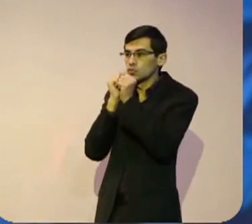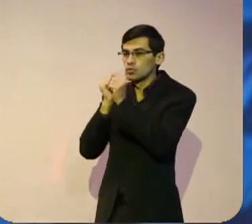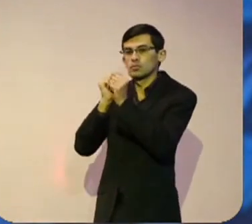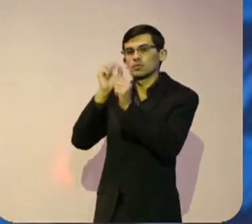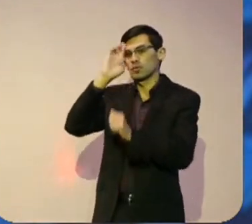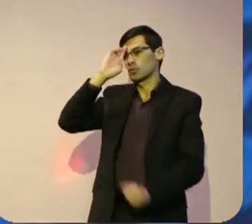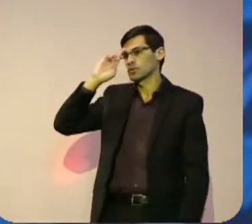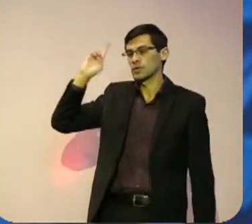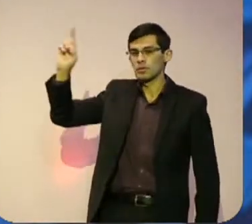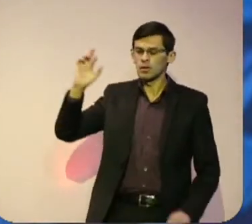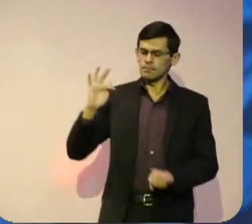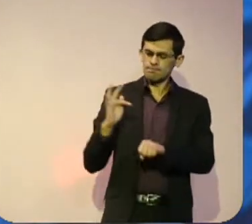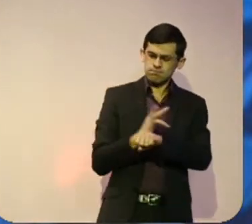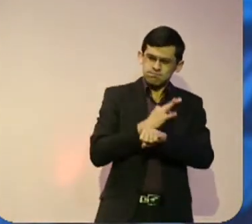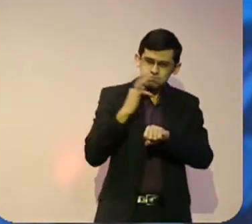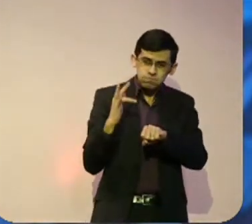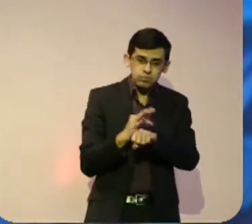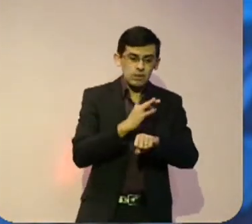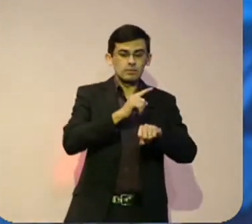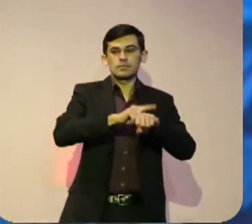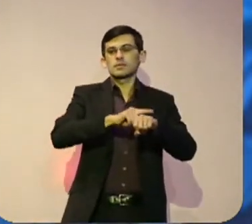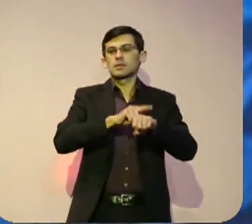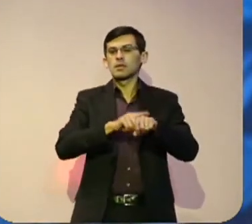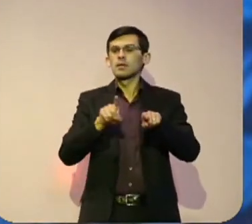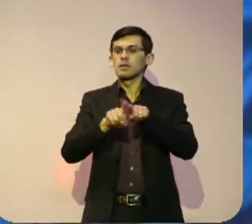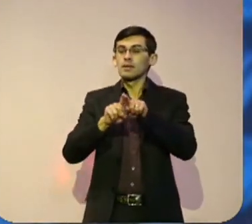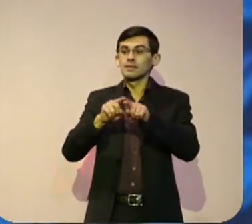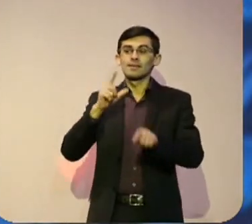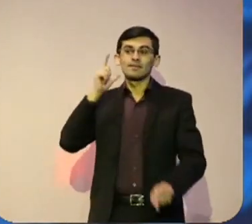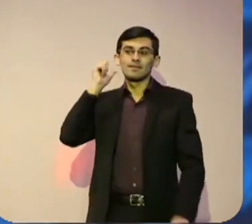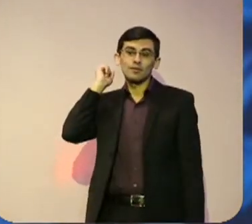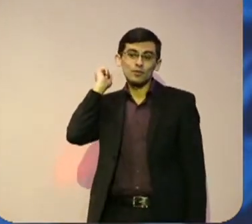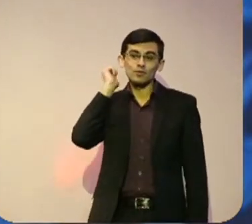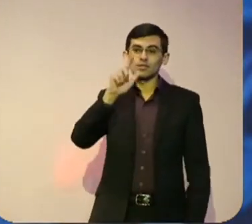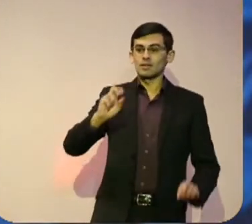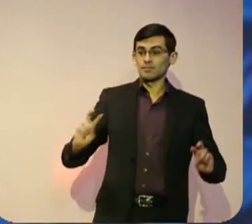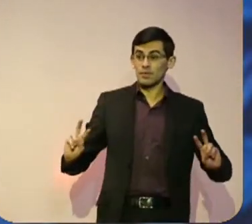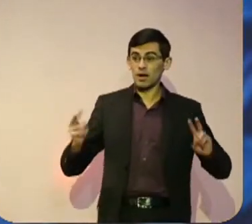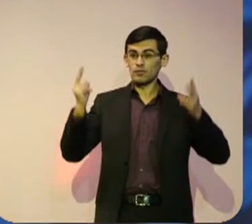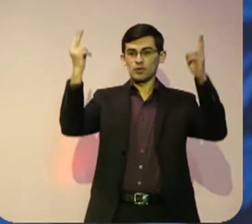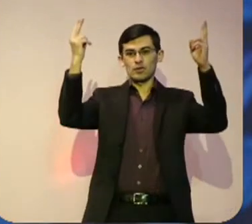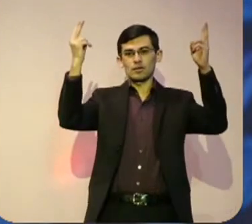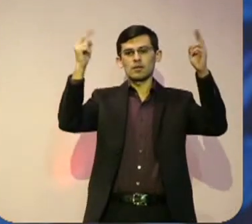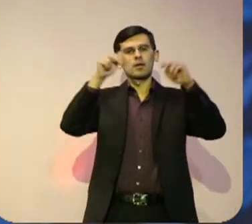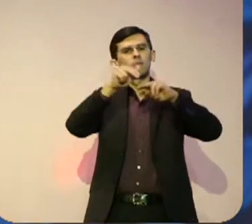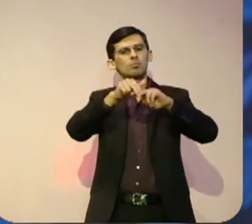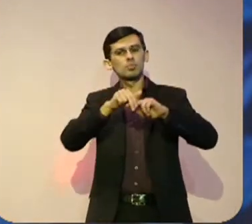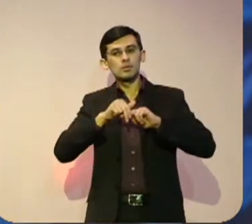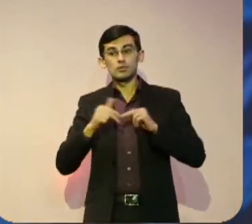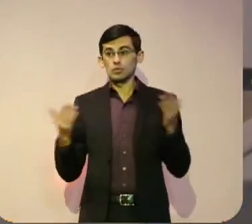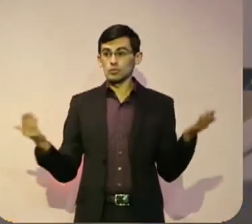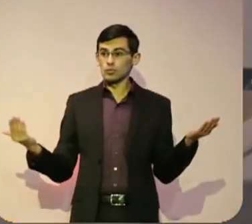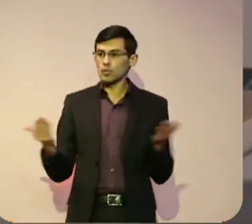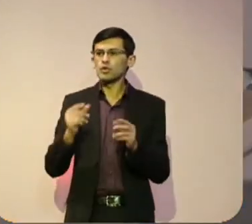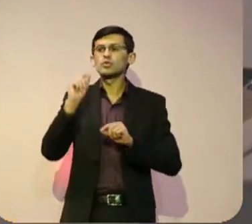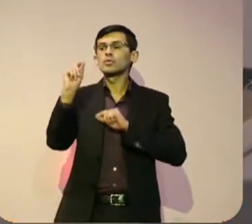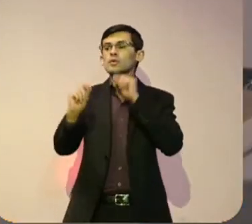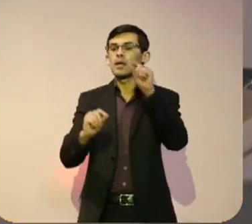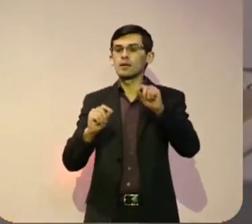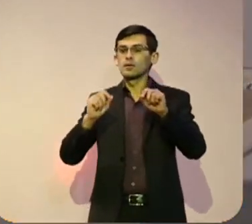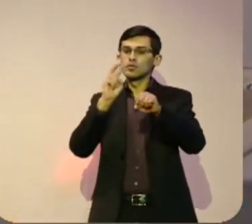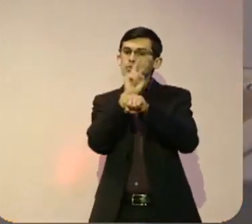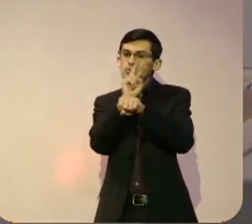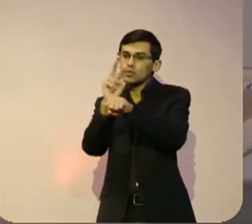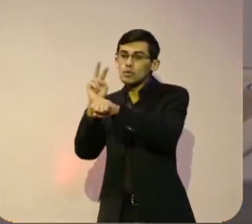para perseverarmos nesse tempo e obter a vitória do Senhor na nossa vida. Por isso eu queria compartilhar quais são os